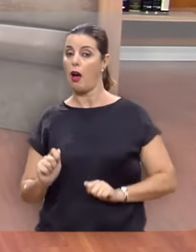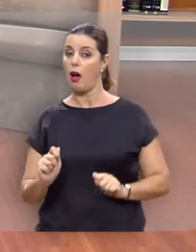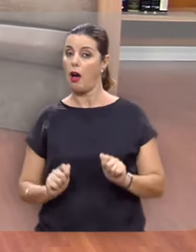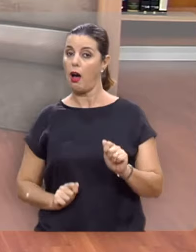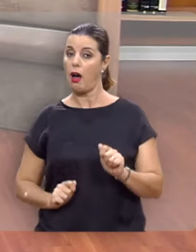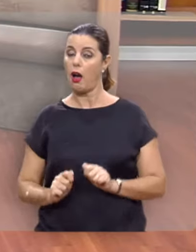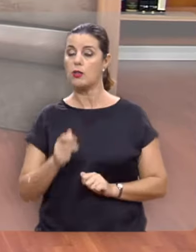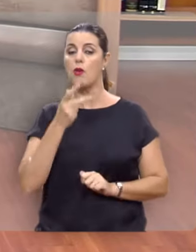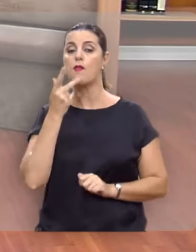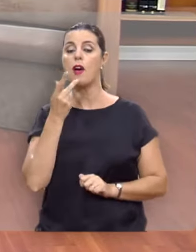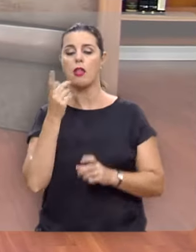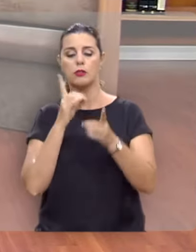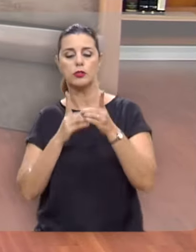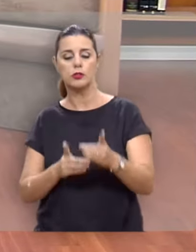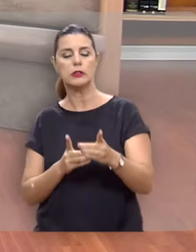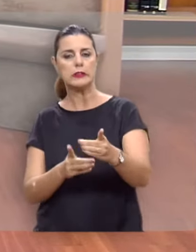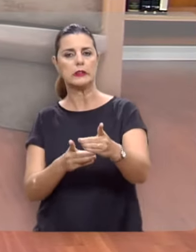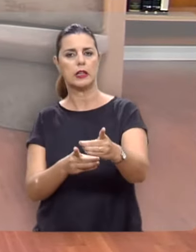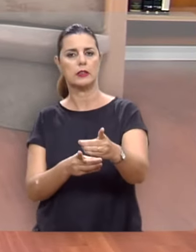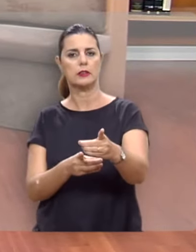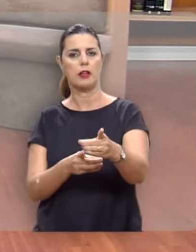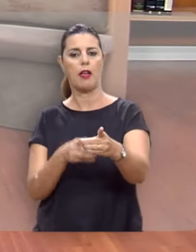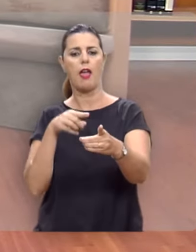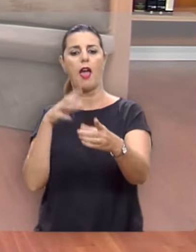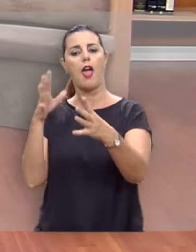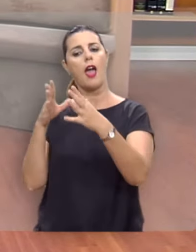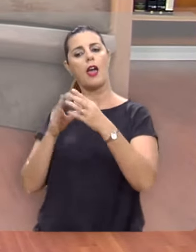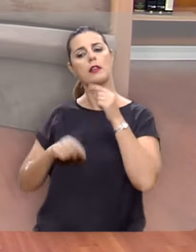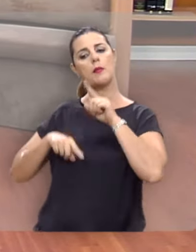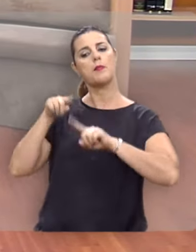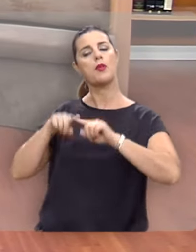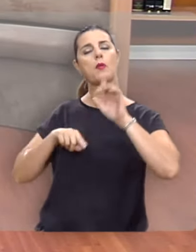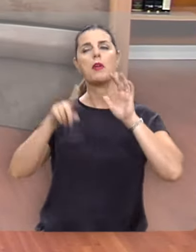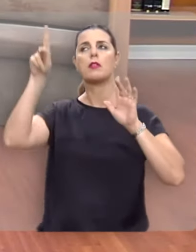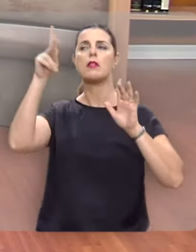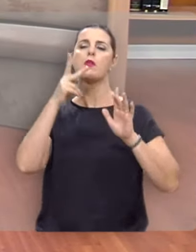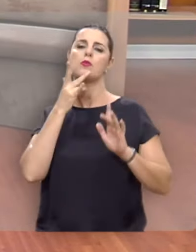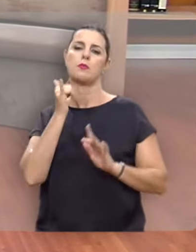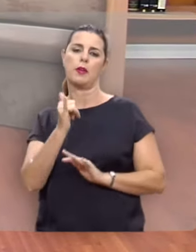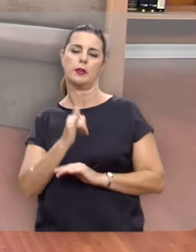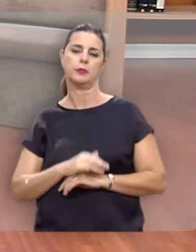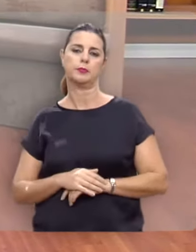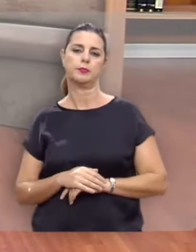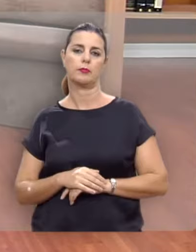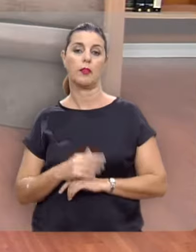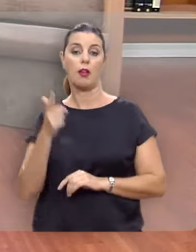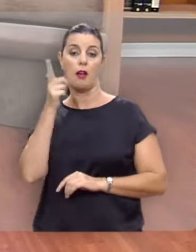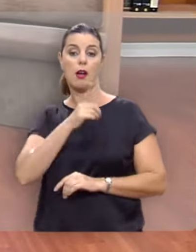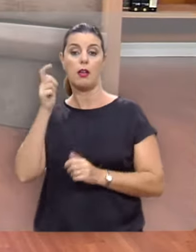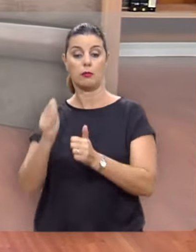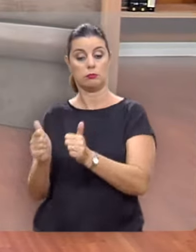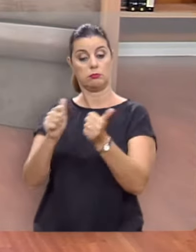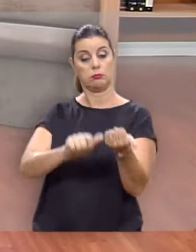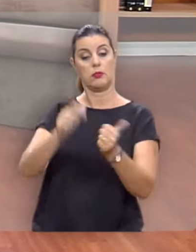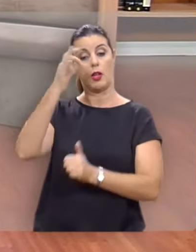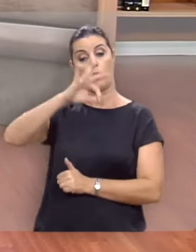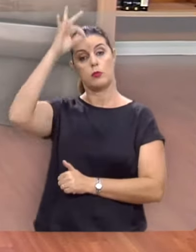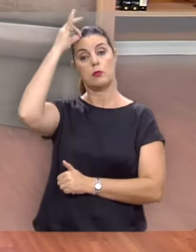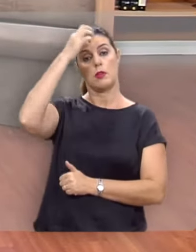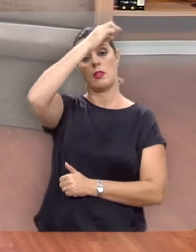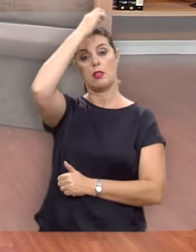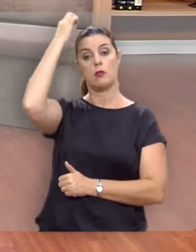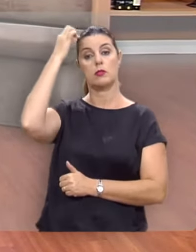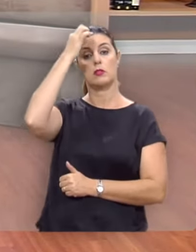Apóstolos, dizendo para os seus discípulos que eles receberiam a promessa do Pai e eles seriam batizados com o Espírito